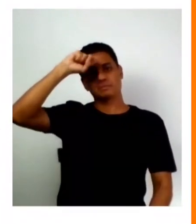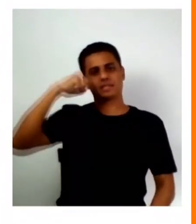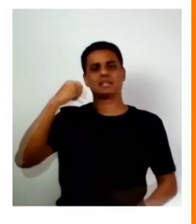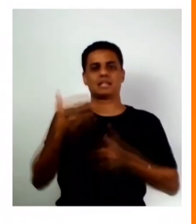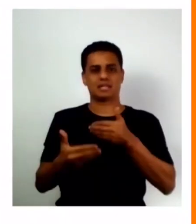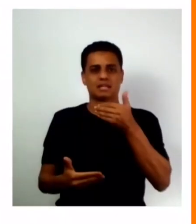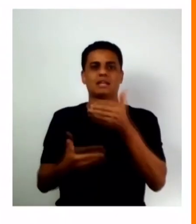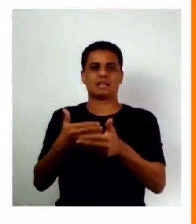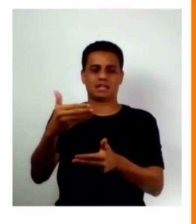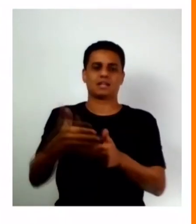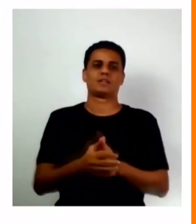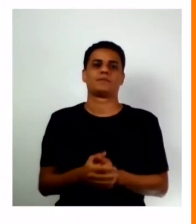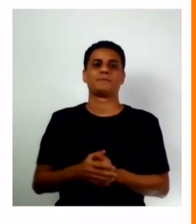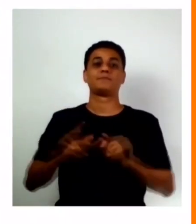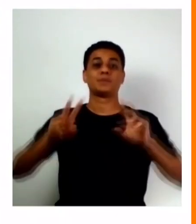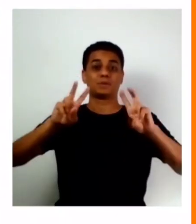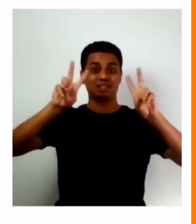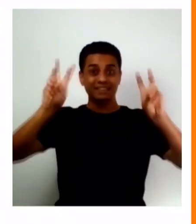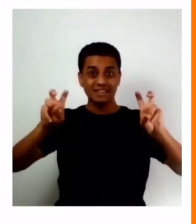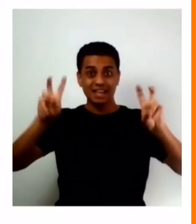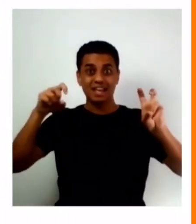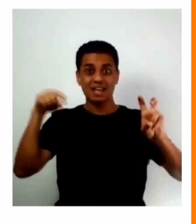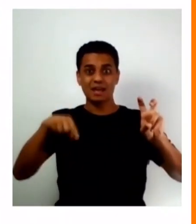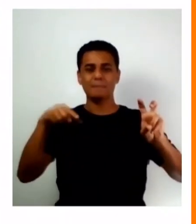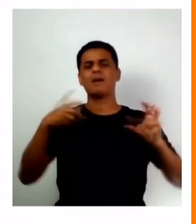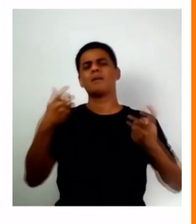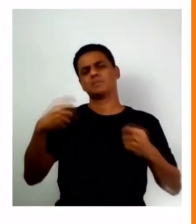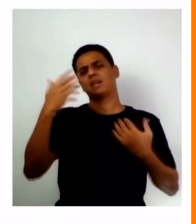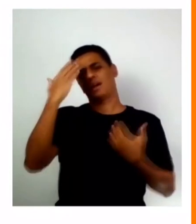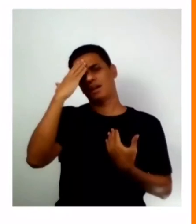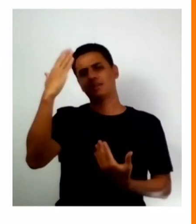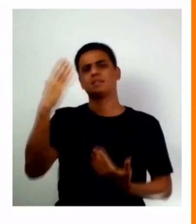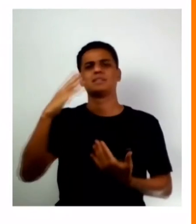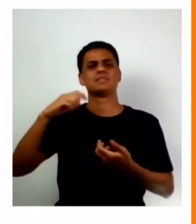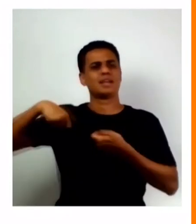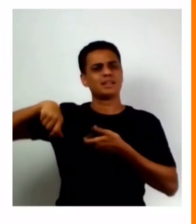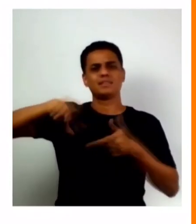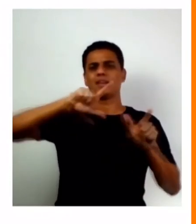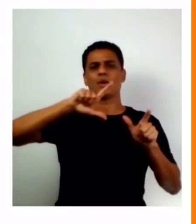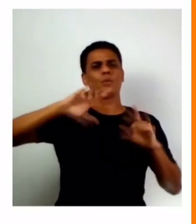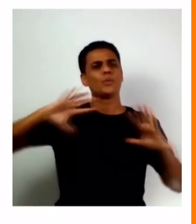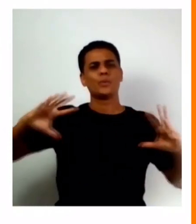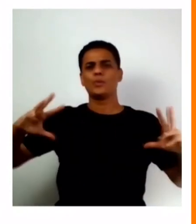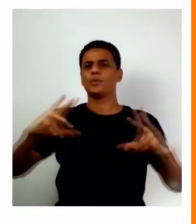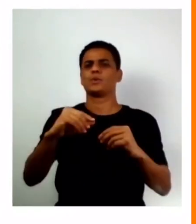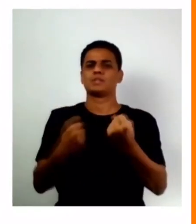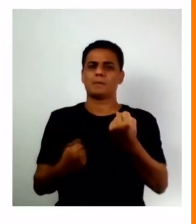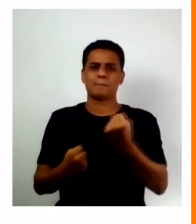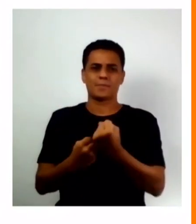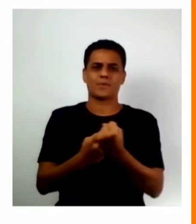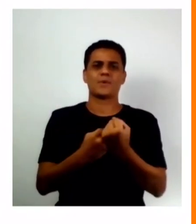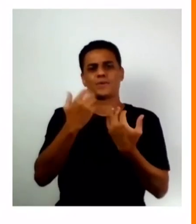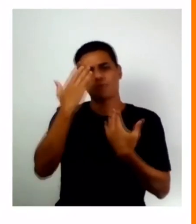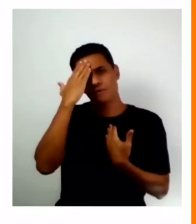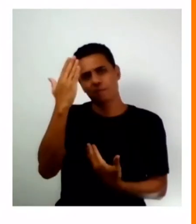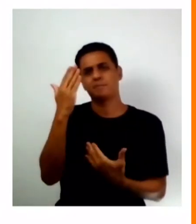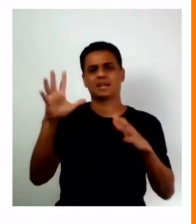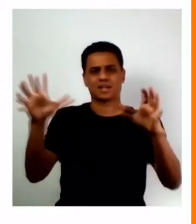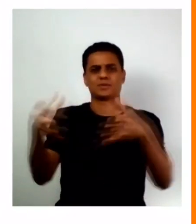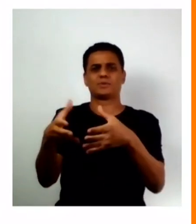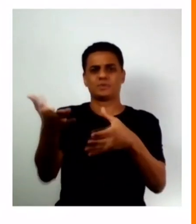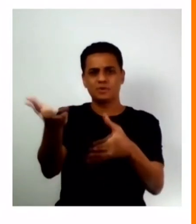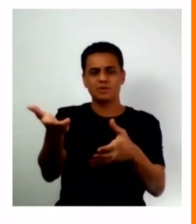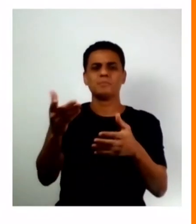tanto, agradecimento ao Itaú e a toda a gente que ajudou a fazer isto e agradecimento a vocês que tenham